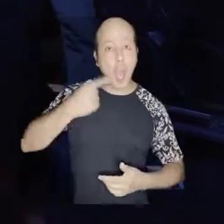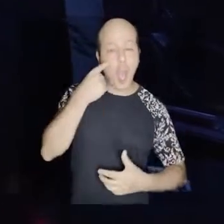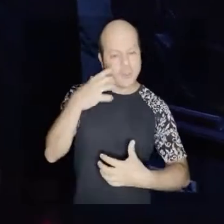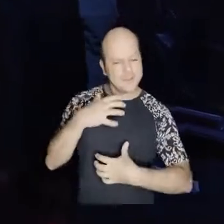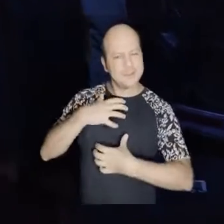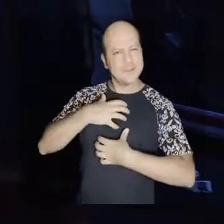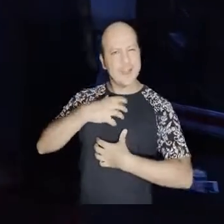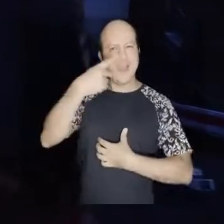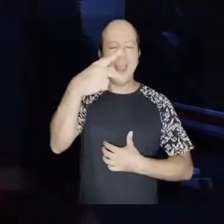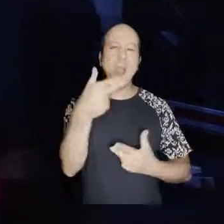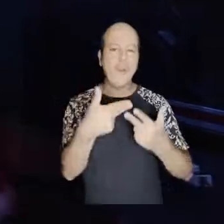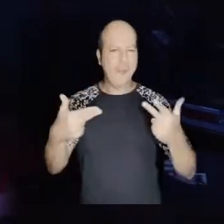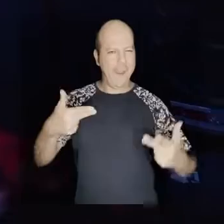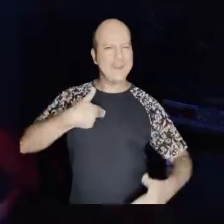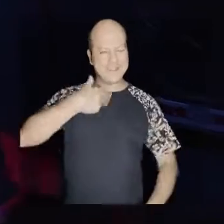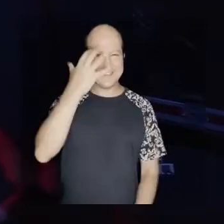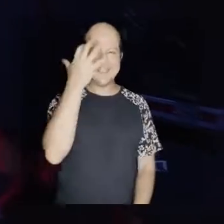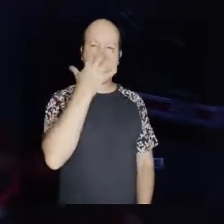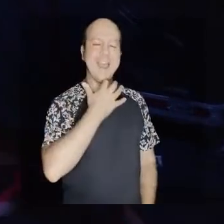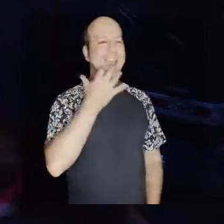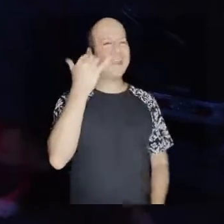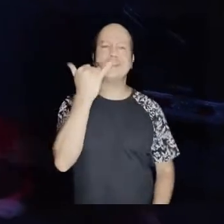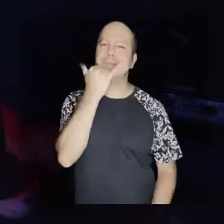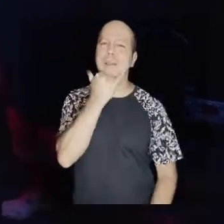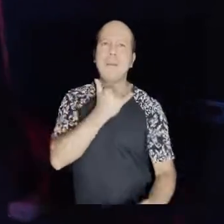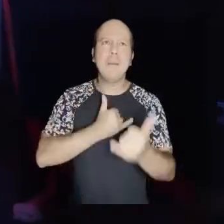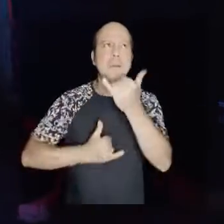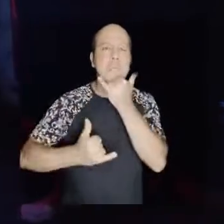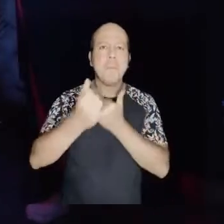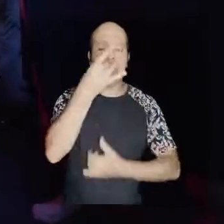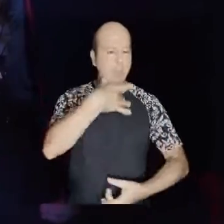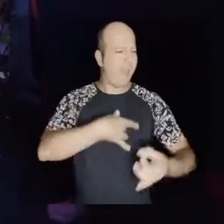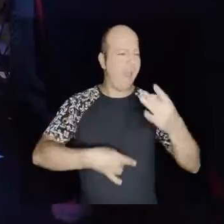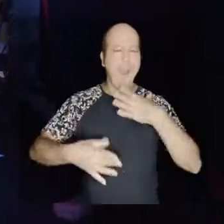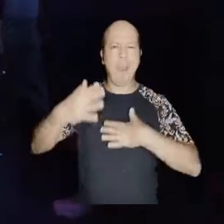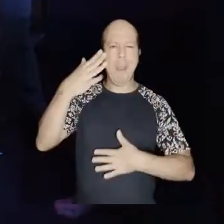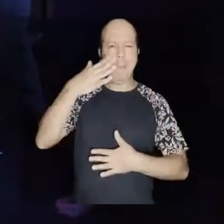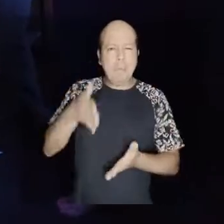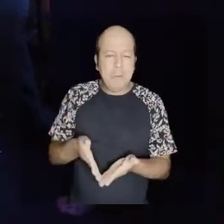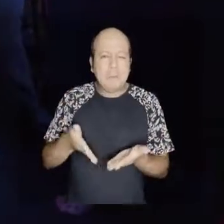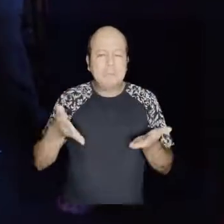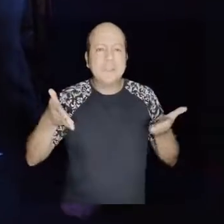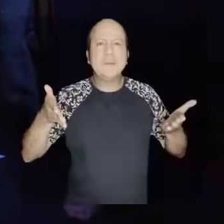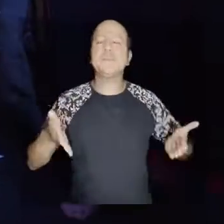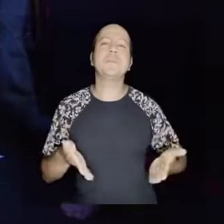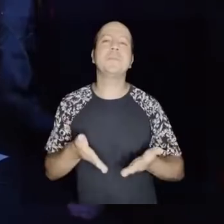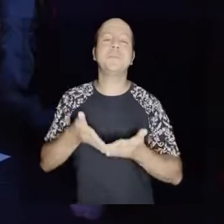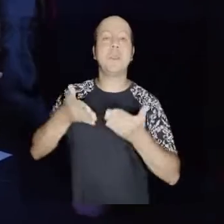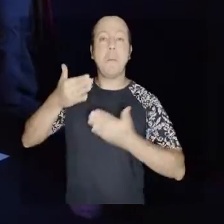Ibarra. Dora na frente do palco. Ao fundo, Júlia entre a percussão e a bateria.